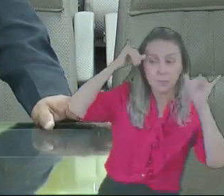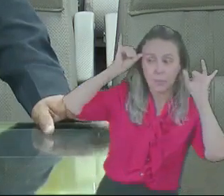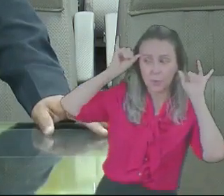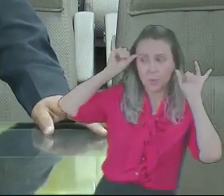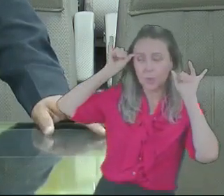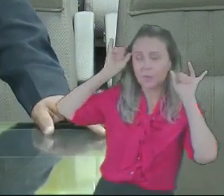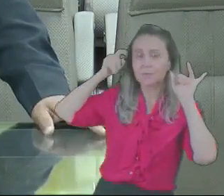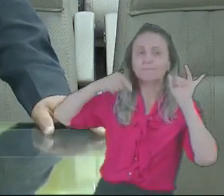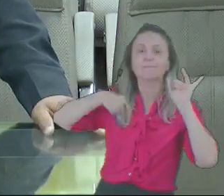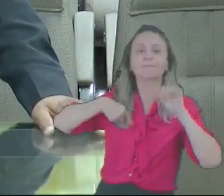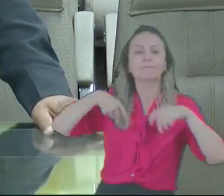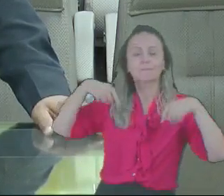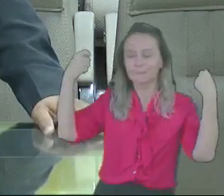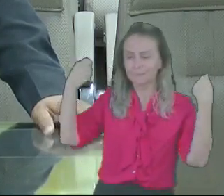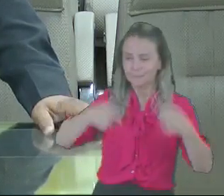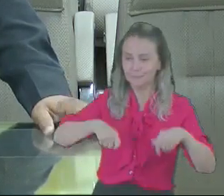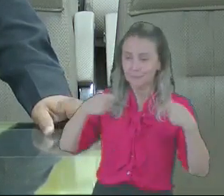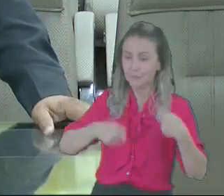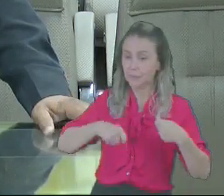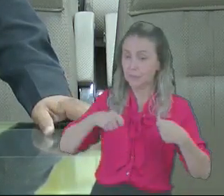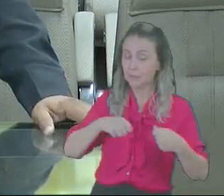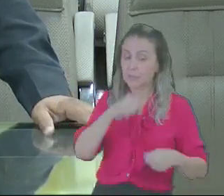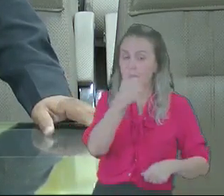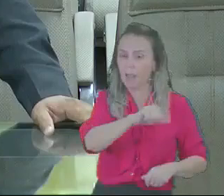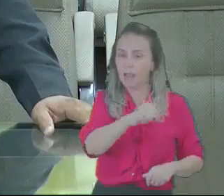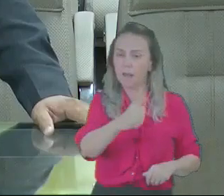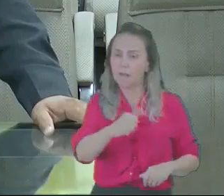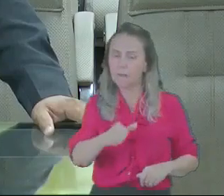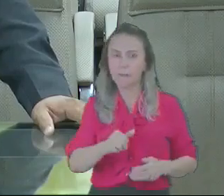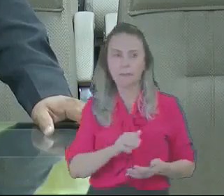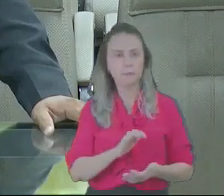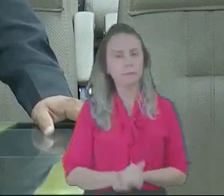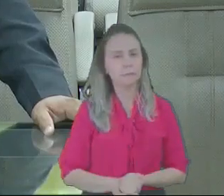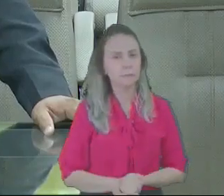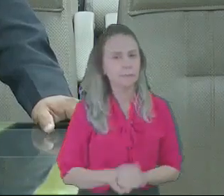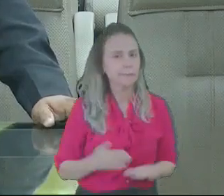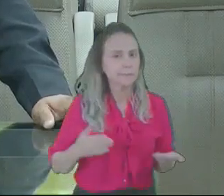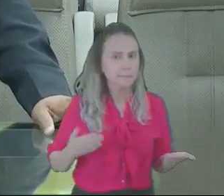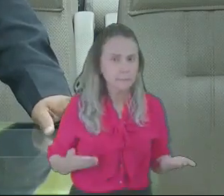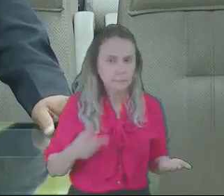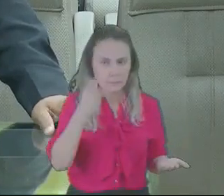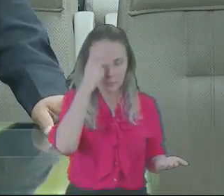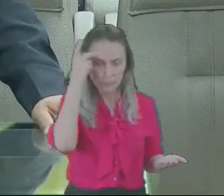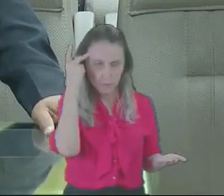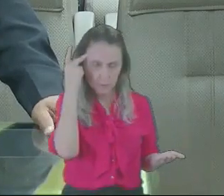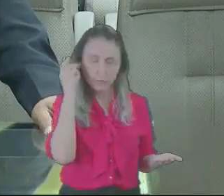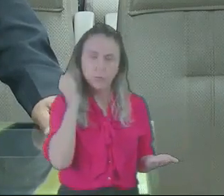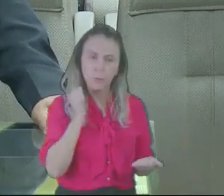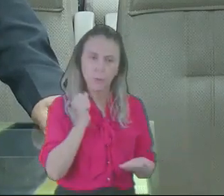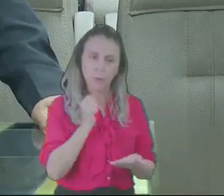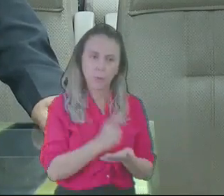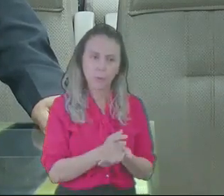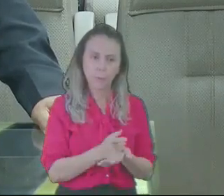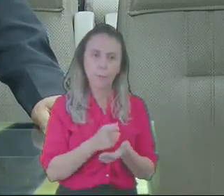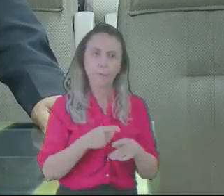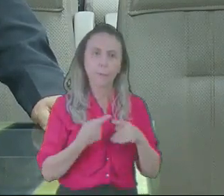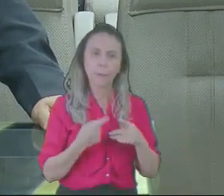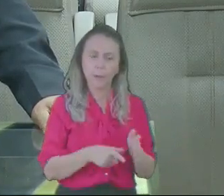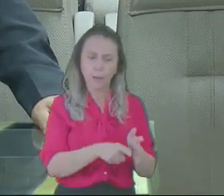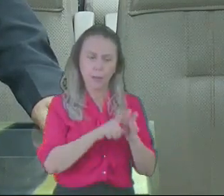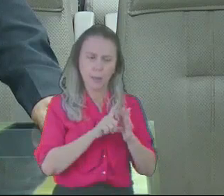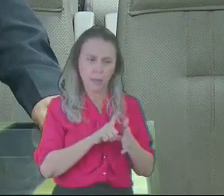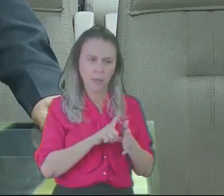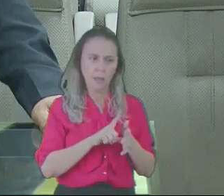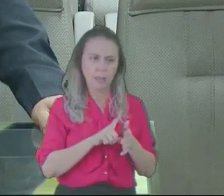o e preciso prová-los uma ninguém compra alguma coisa sem prova em mãos que